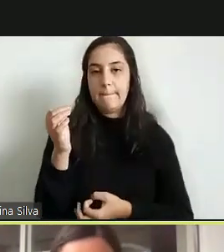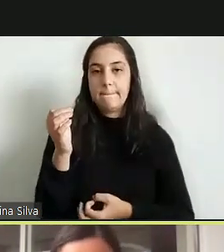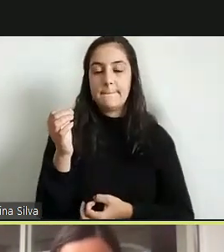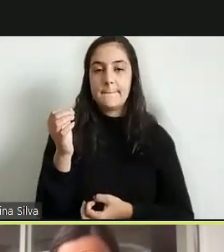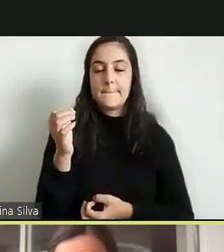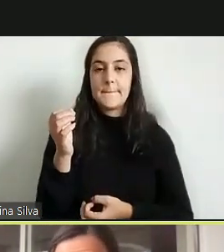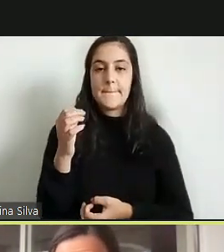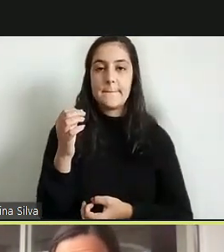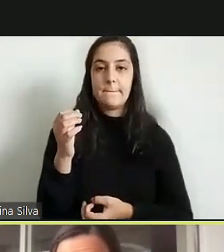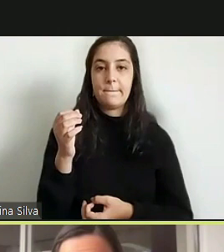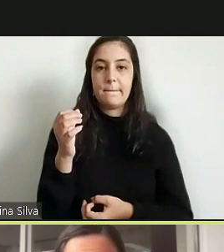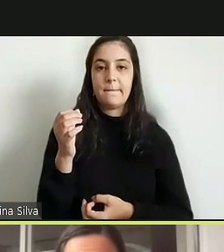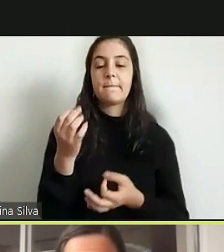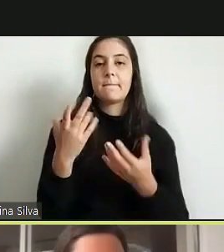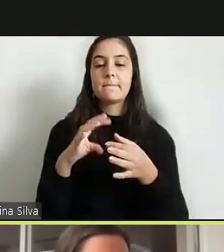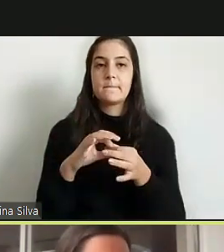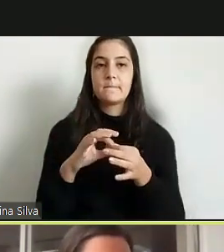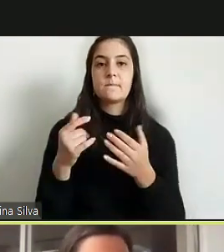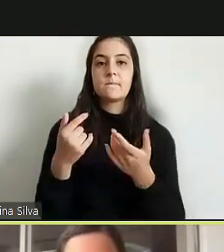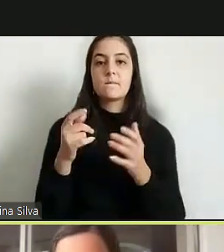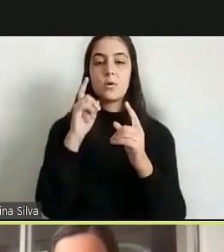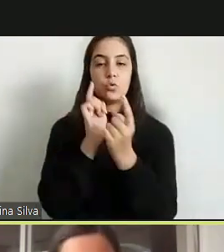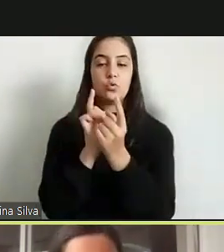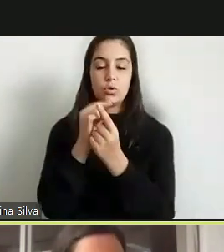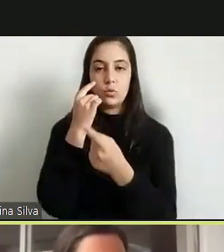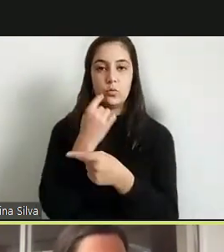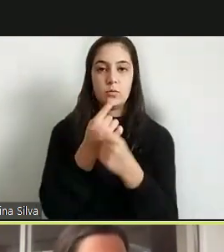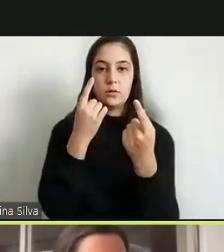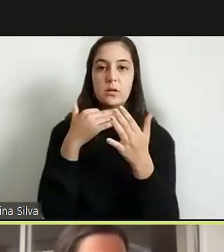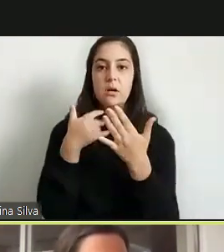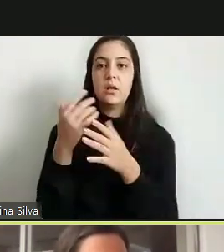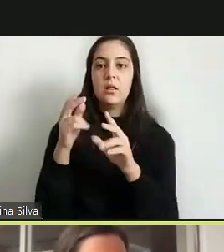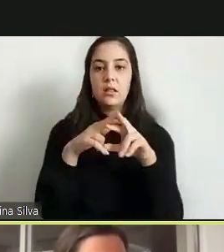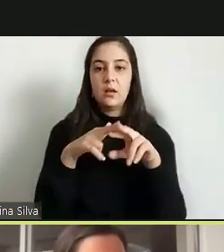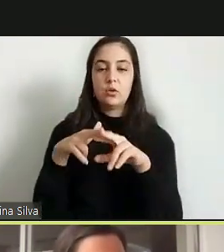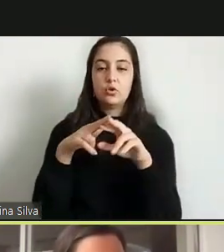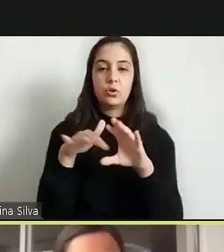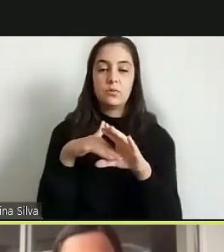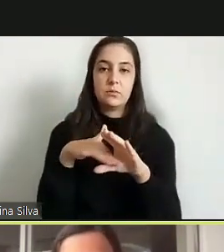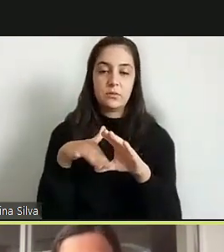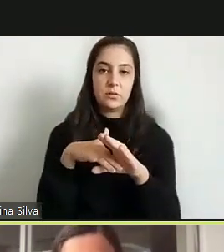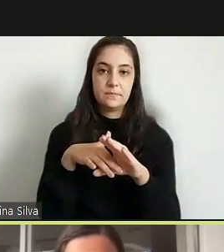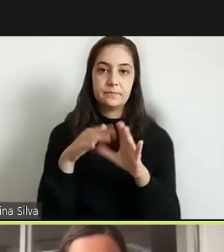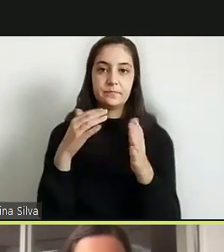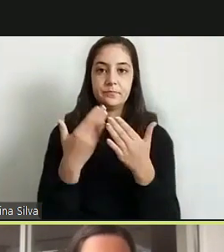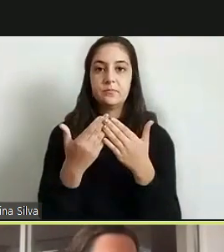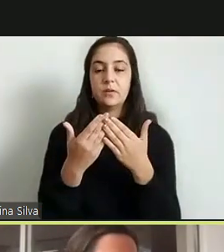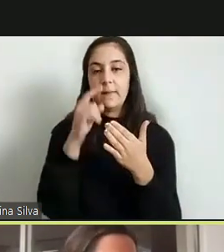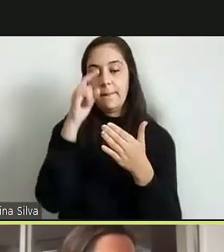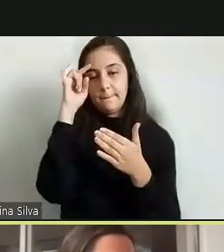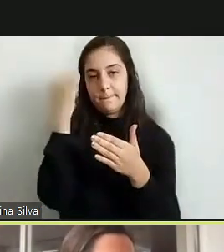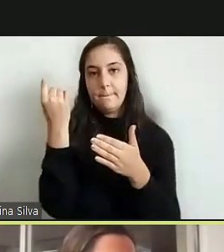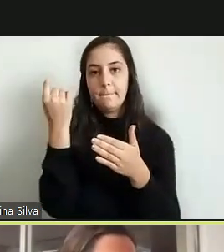de participação, consultas públicas, de diagnósticos participados também têm dificuldade